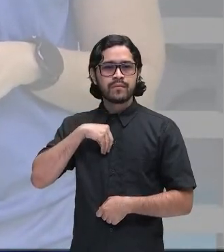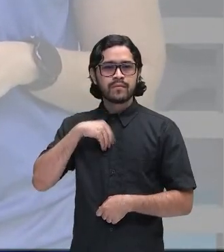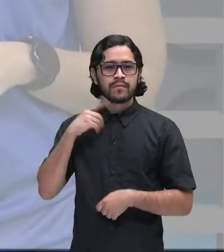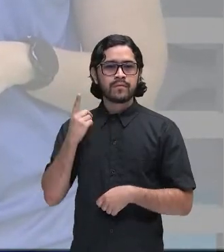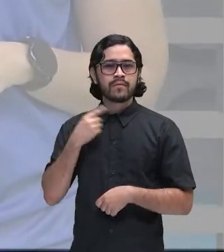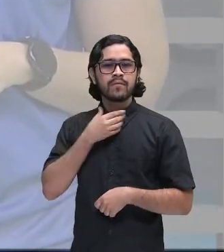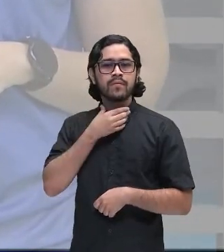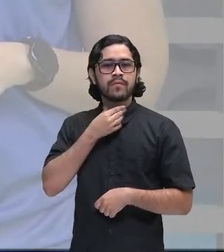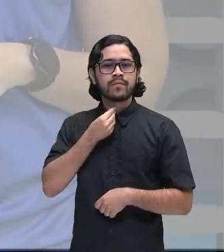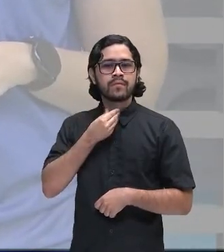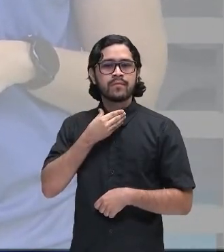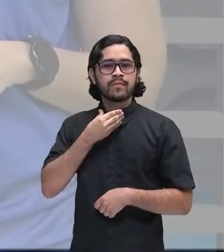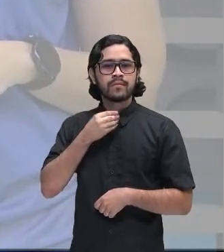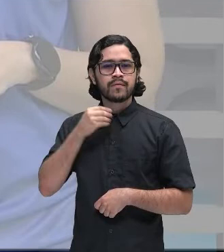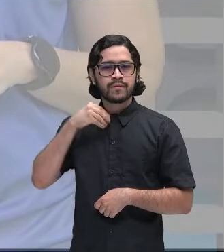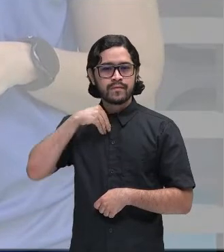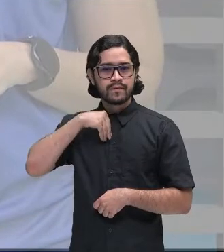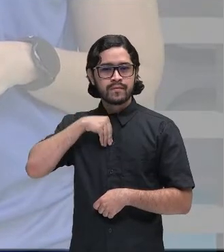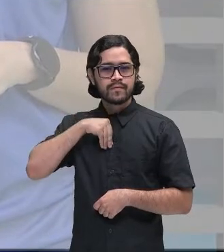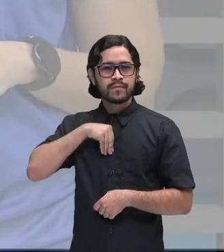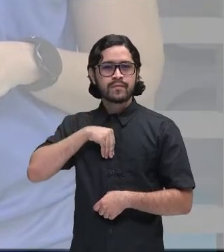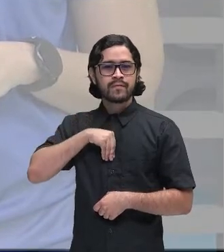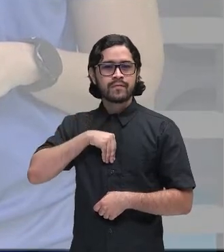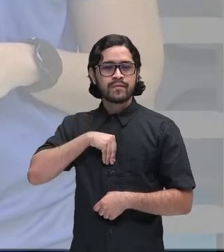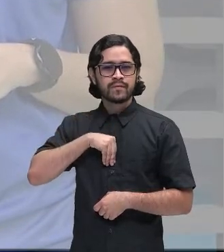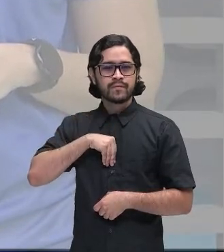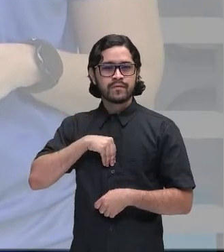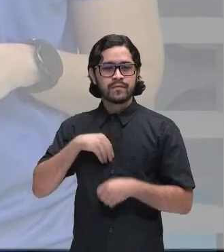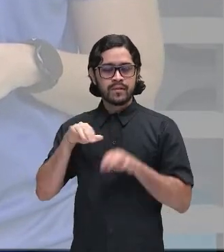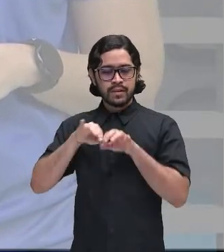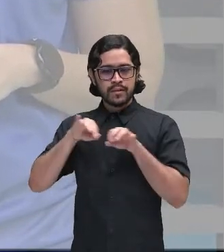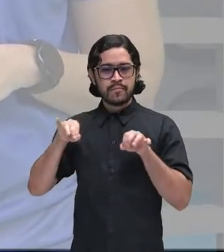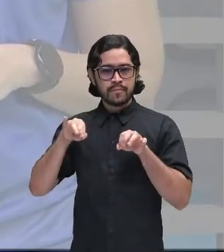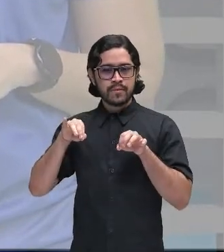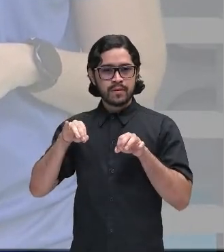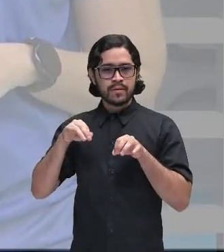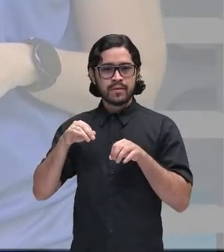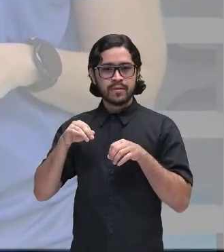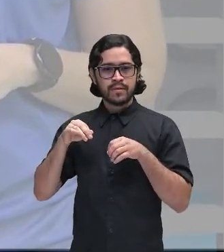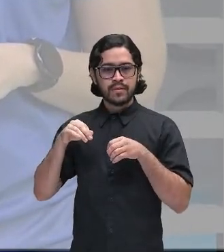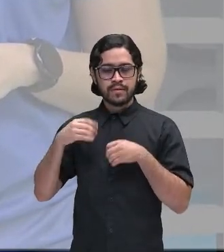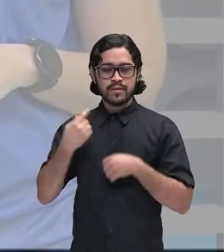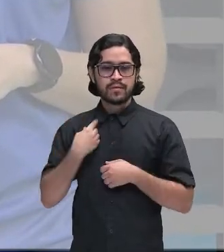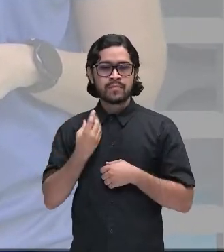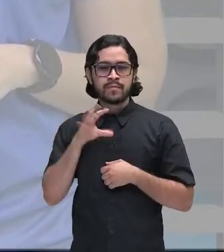encontro da laringe e do esôfago. Aí já é o esôfago, ó, começou a contração,